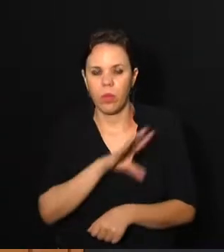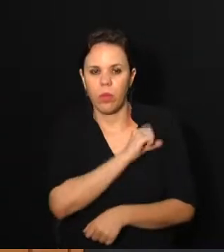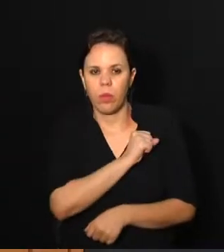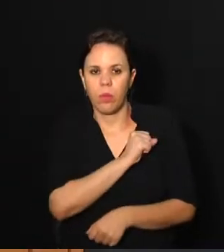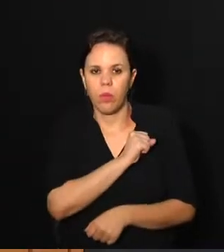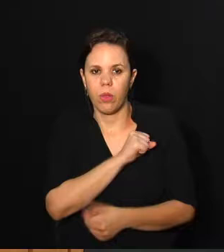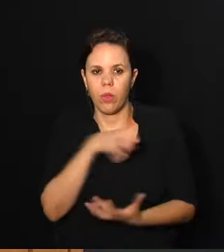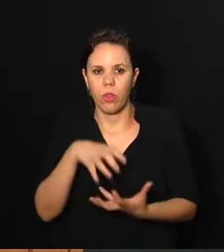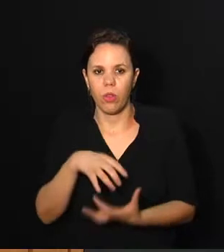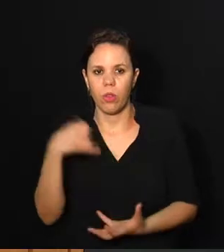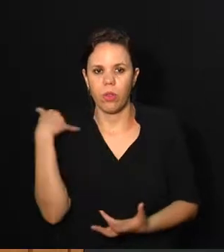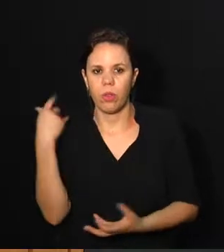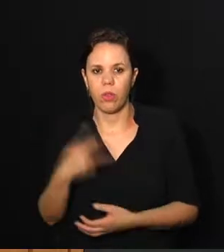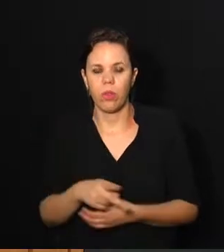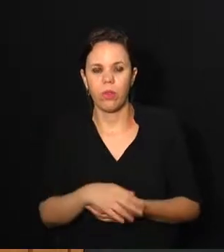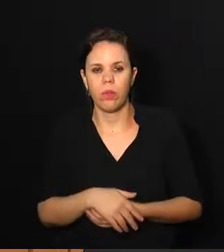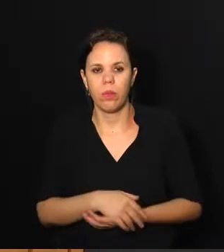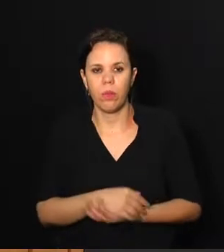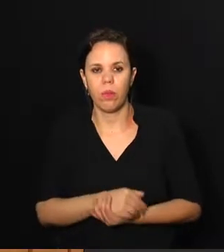idoso.